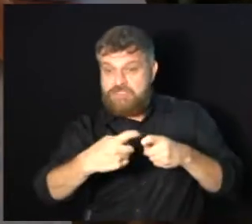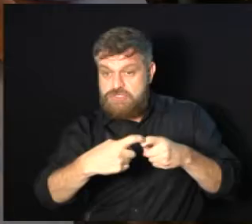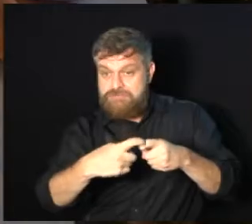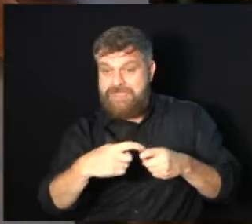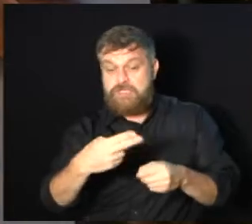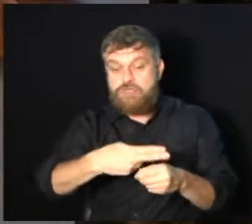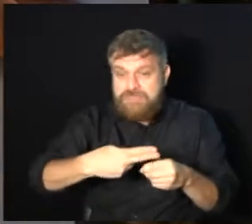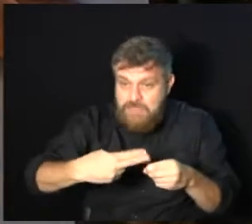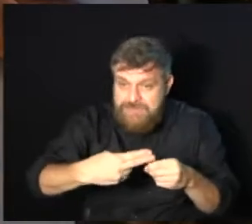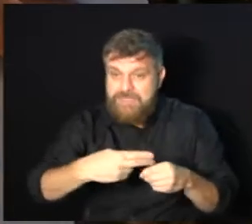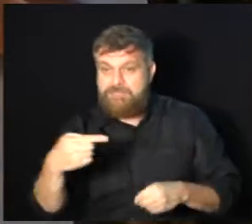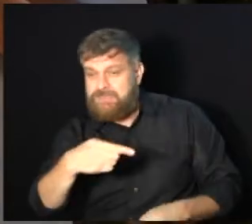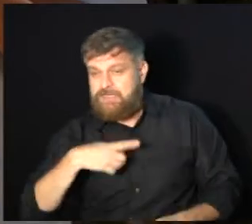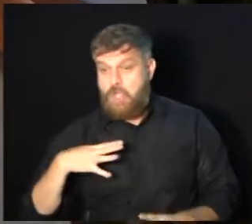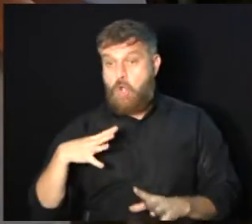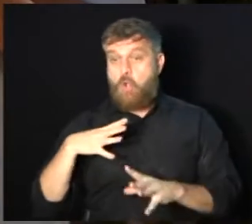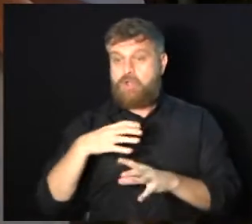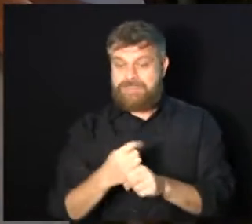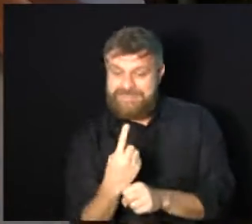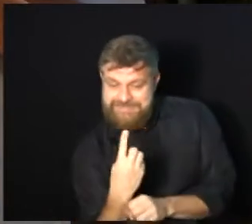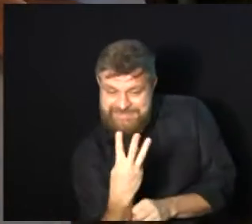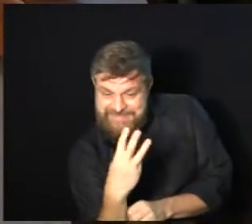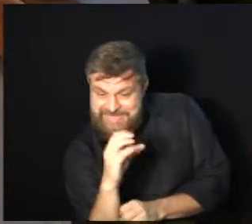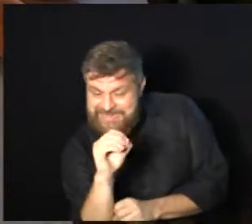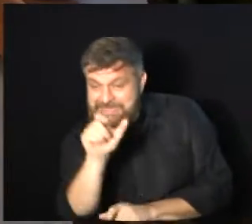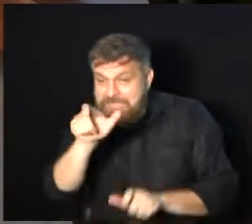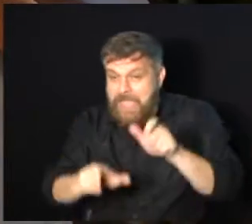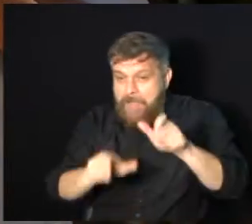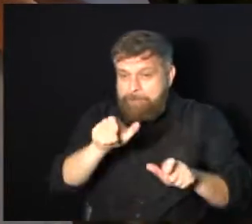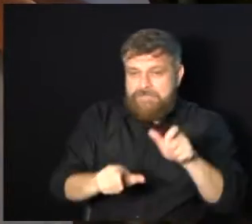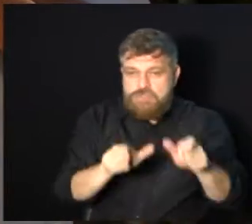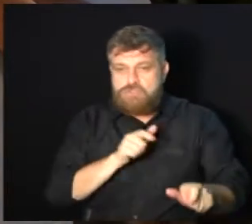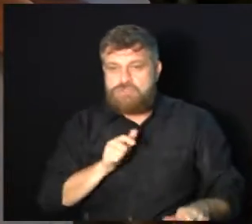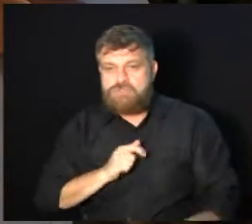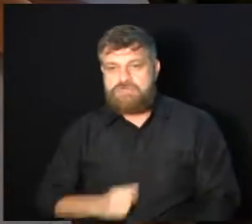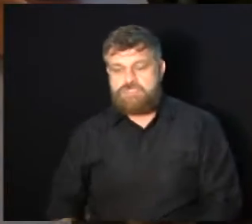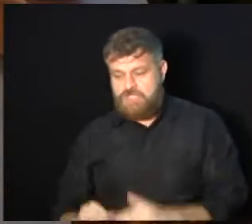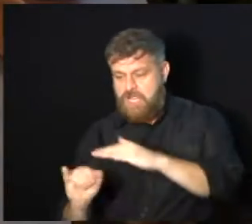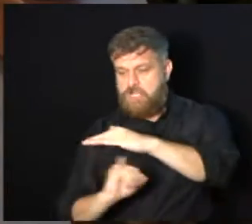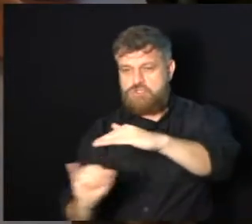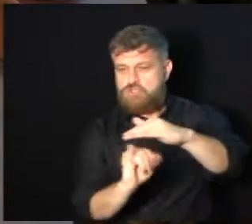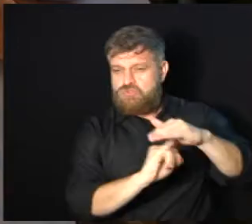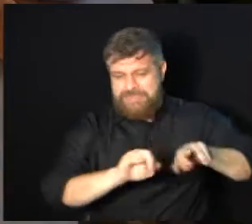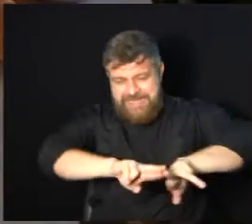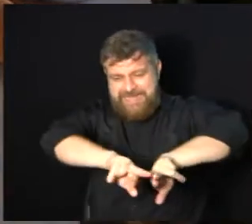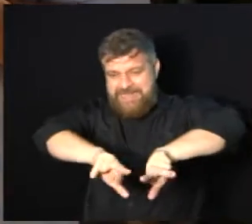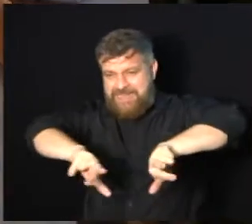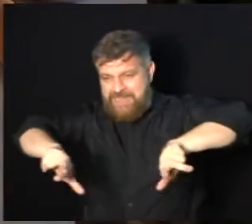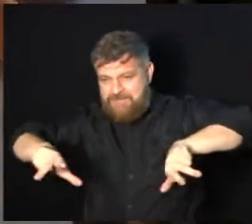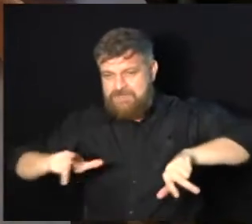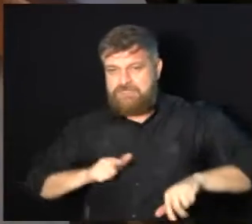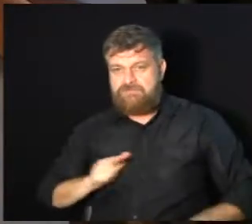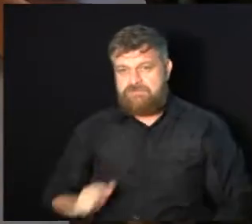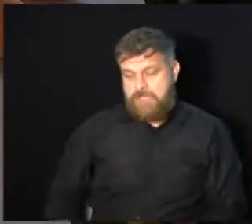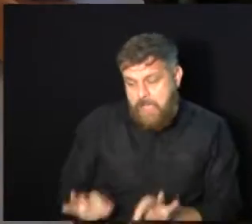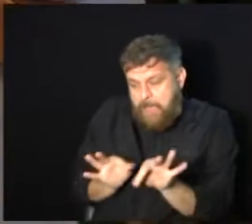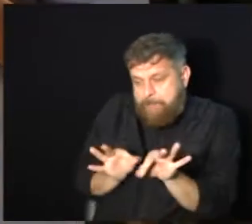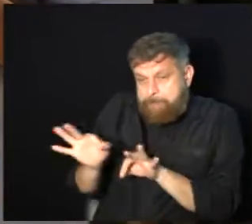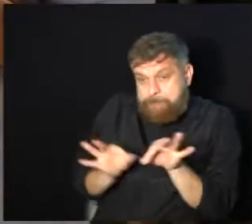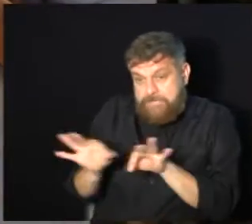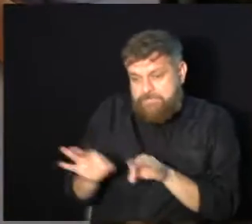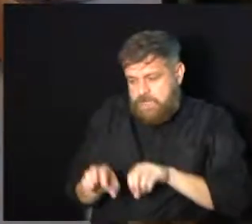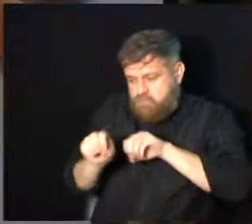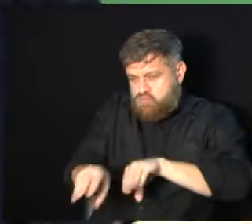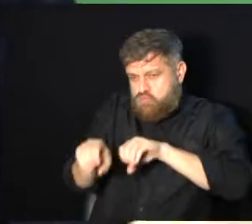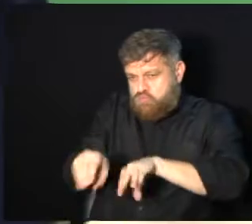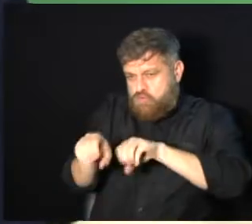Mas no total, são 130 pessoas envolvidas de diversos institutos da universidade para fazer essa preparação para o